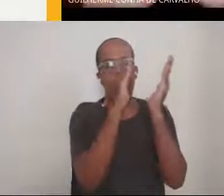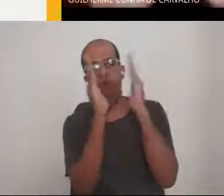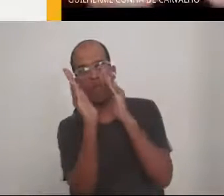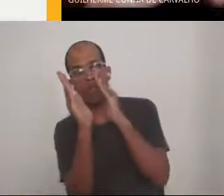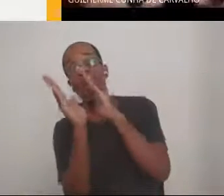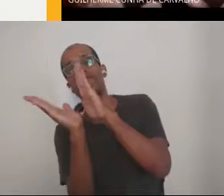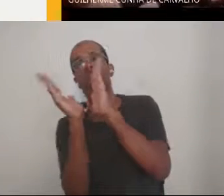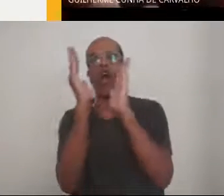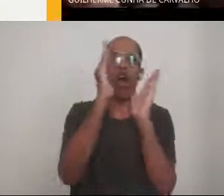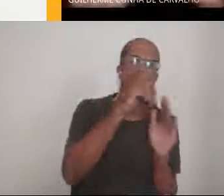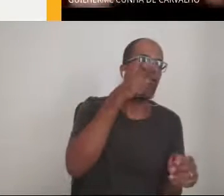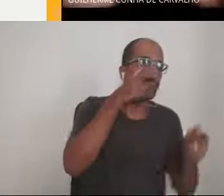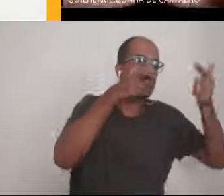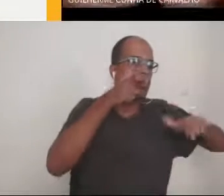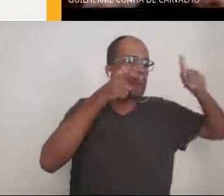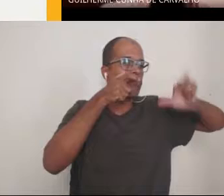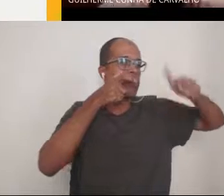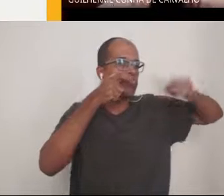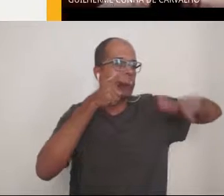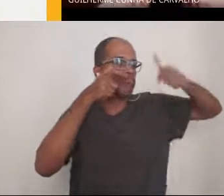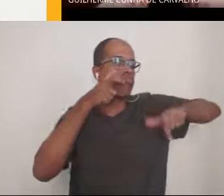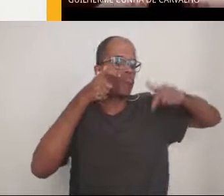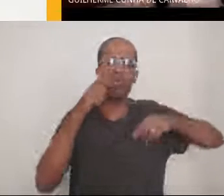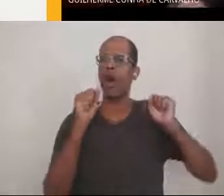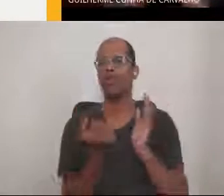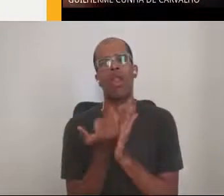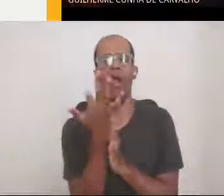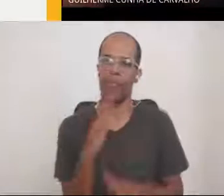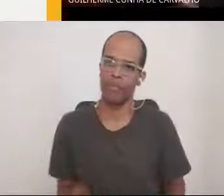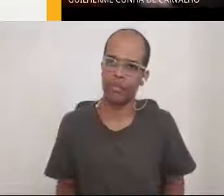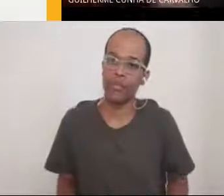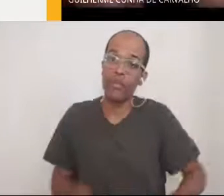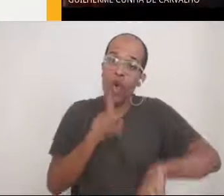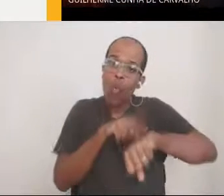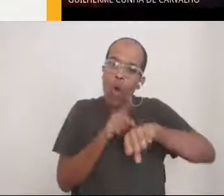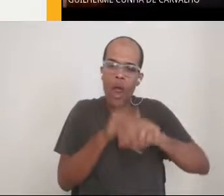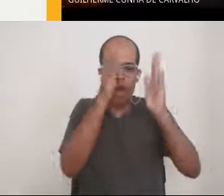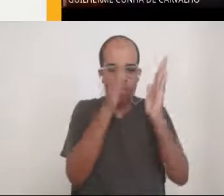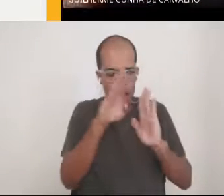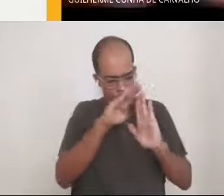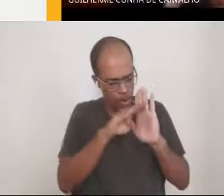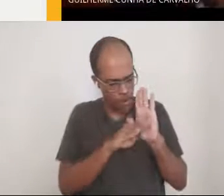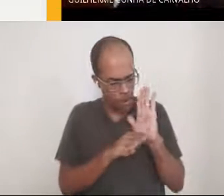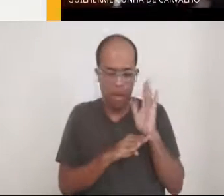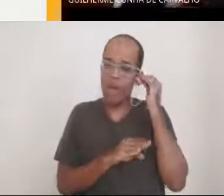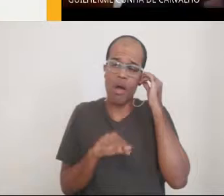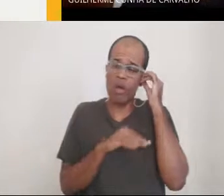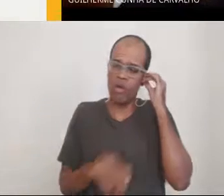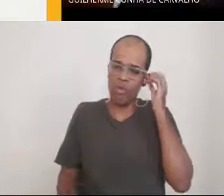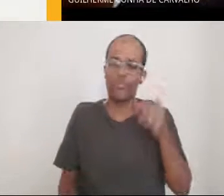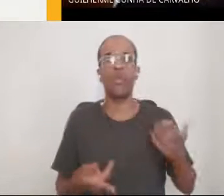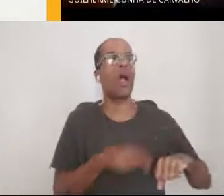falou, cria um calendáriozinho, cria aquele horário para ele, pronto, acabou, não precisa fazer mais nada, assim. Mas ele